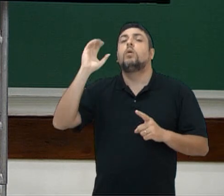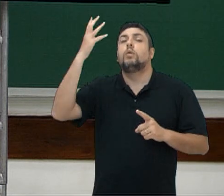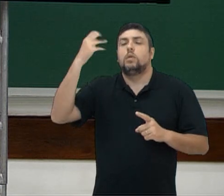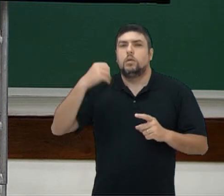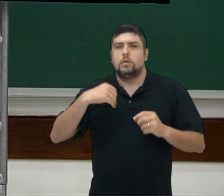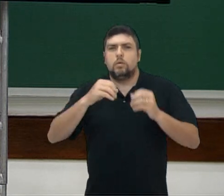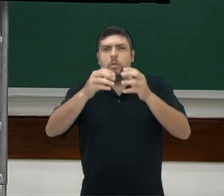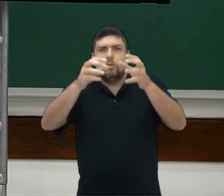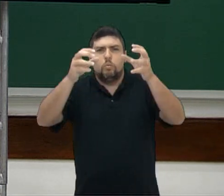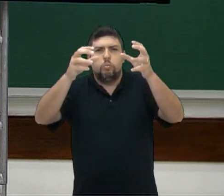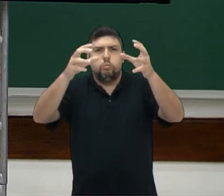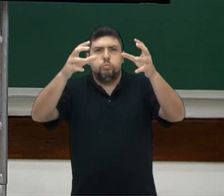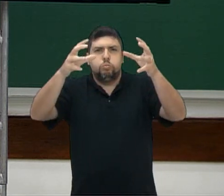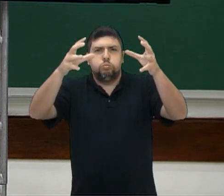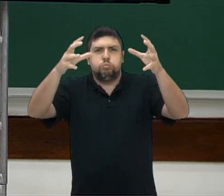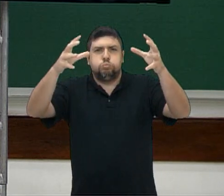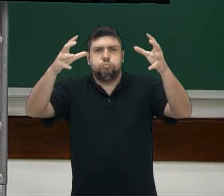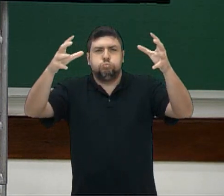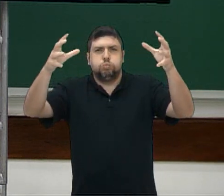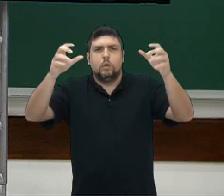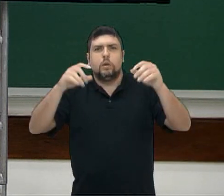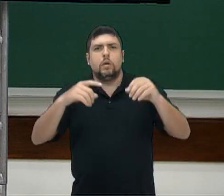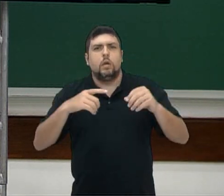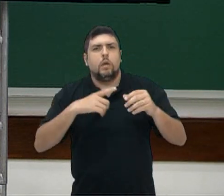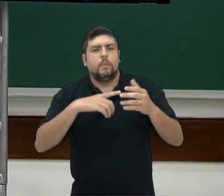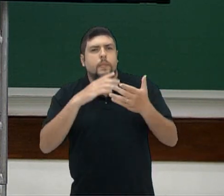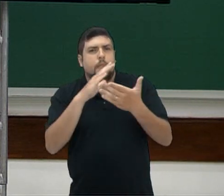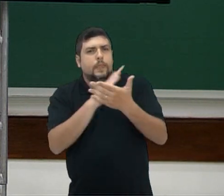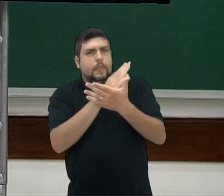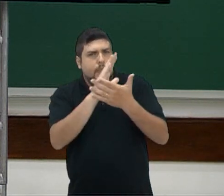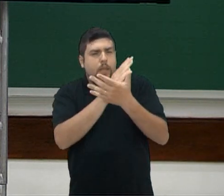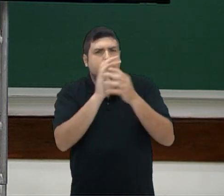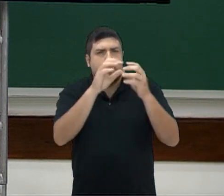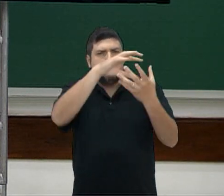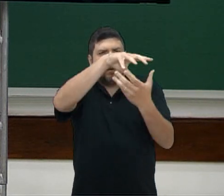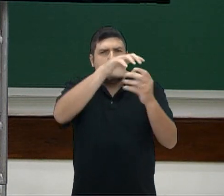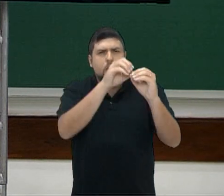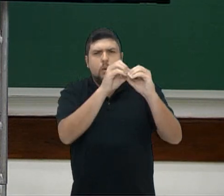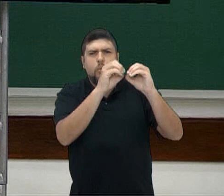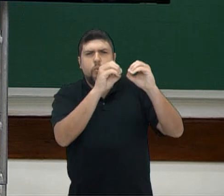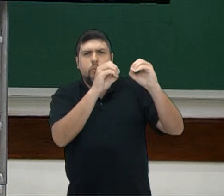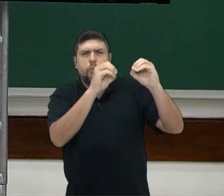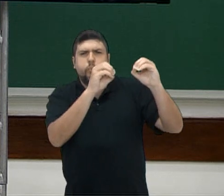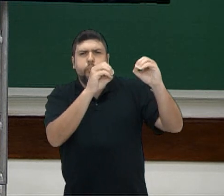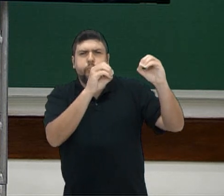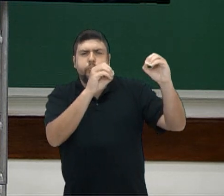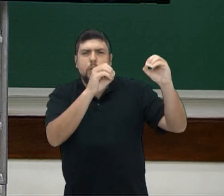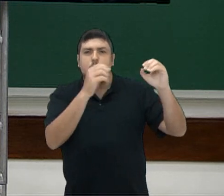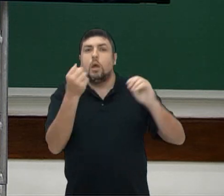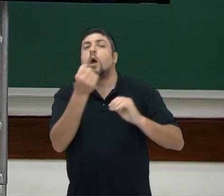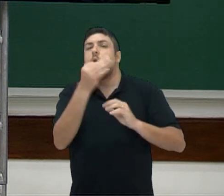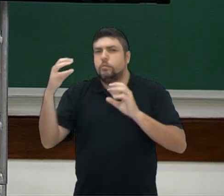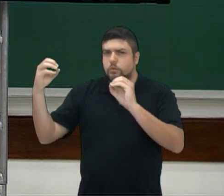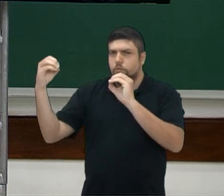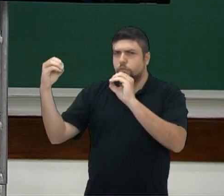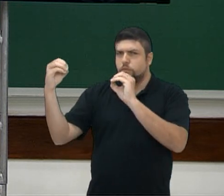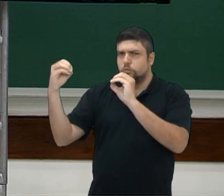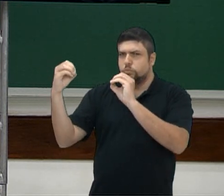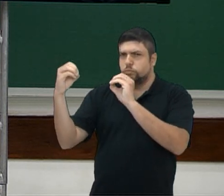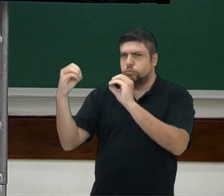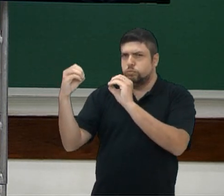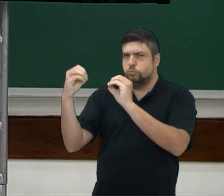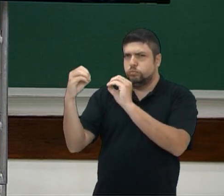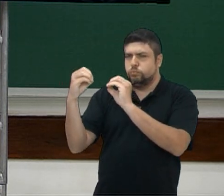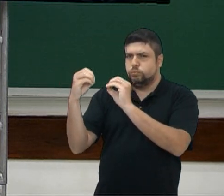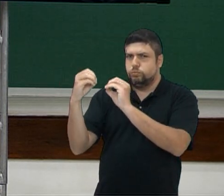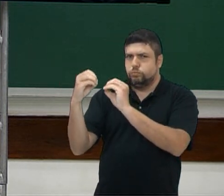está em expansão. Aí você tem galáxias que estão se afastando, tem galáxias que estão se aproximando, aí já não vou nem abordar a Terra